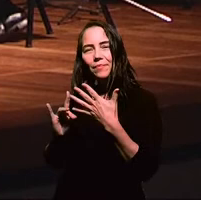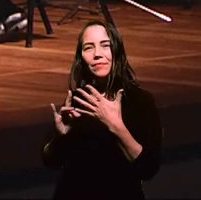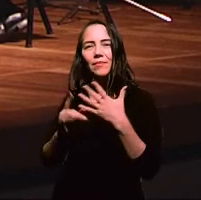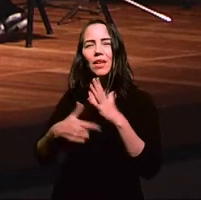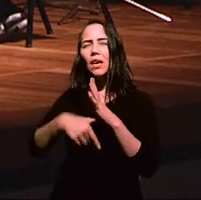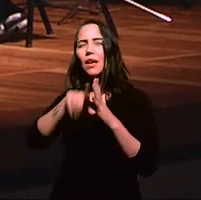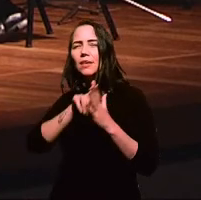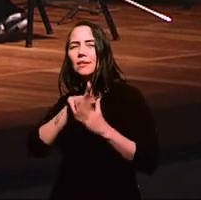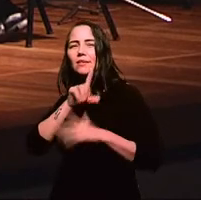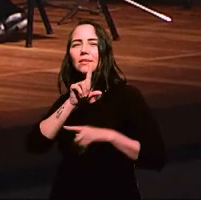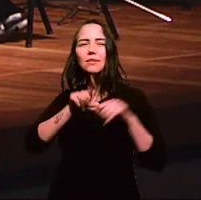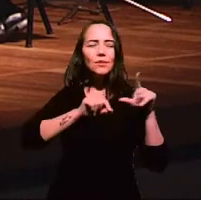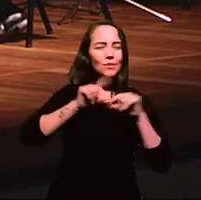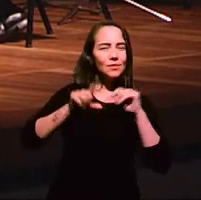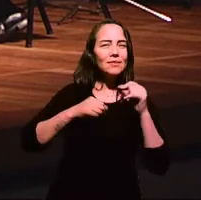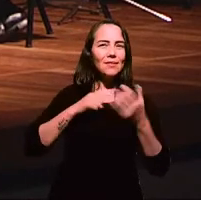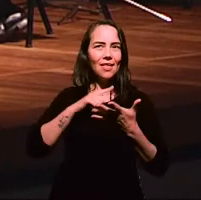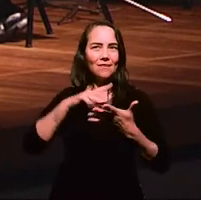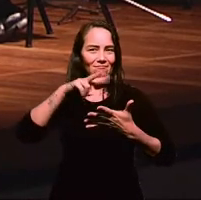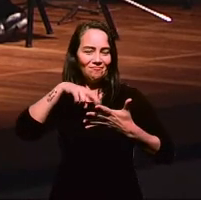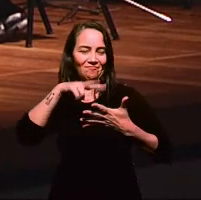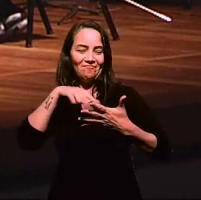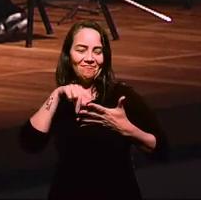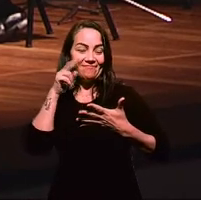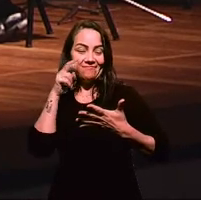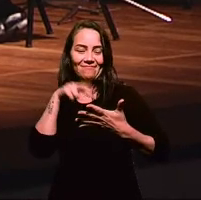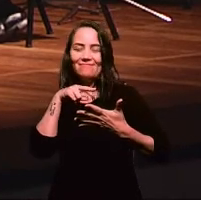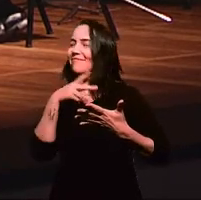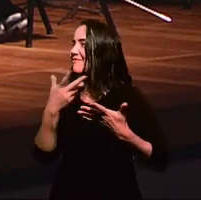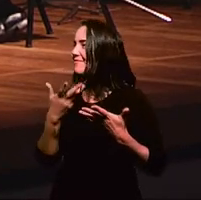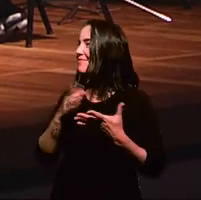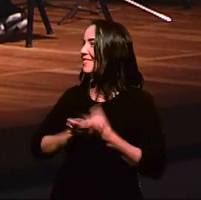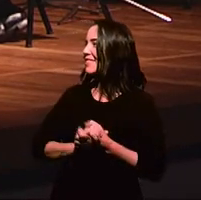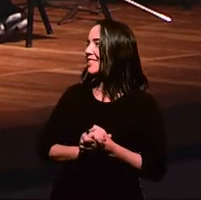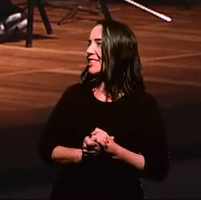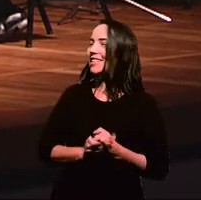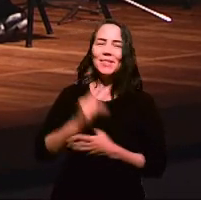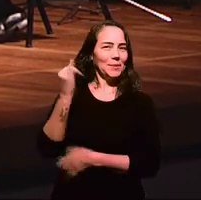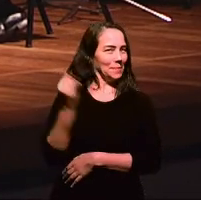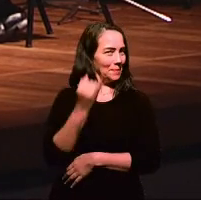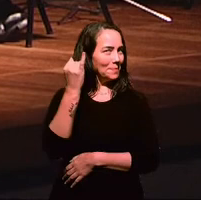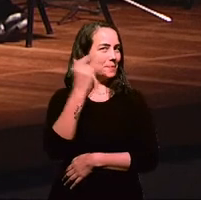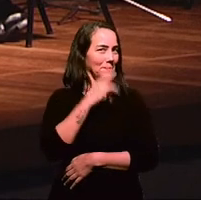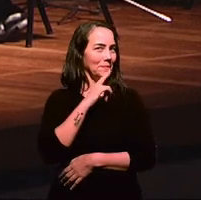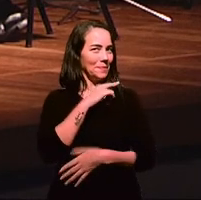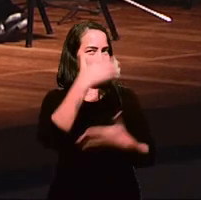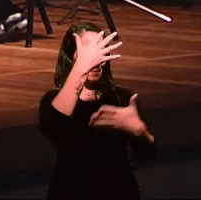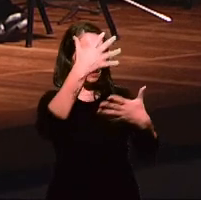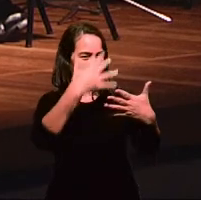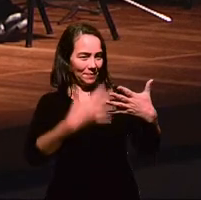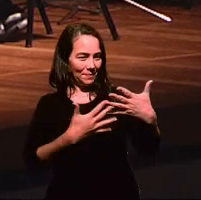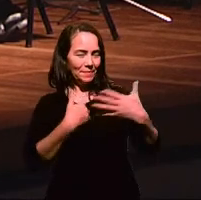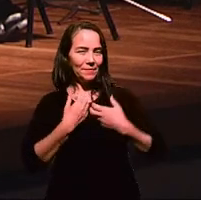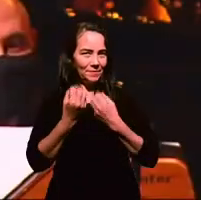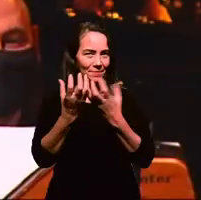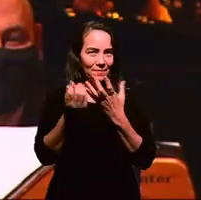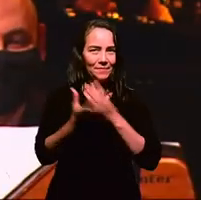antes de escolher, obviamente, eu tenho uma colinha aqui, né? Então, essa cola aqui é importante porque tem um roteirinho aqui para eu